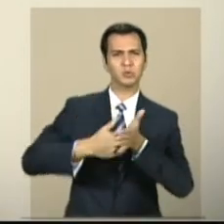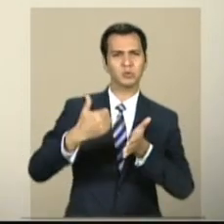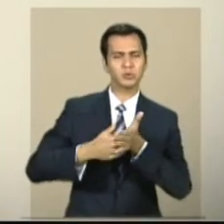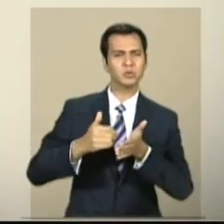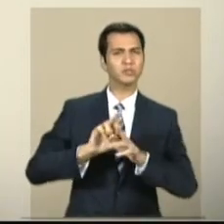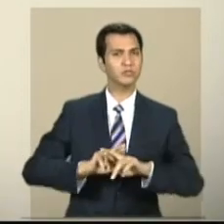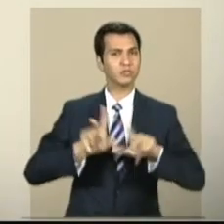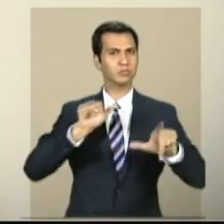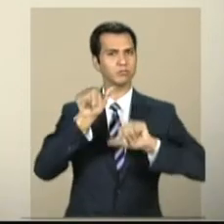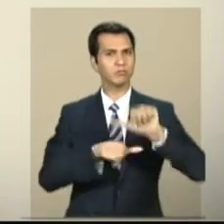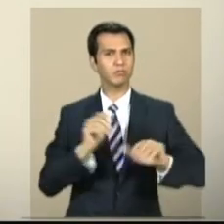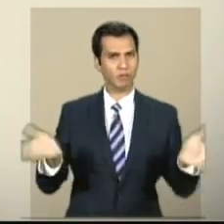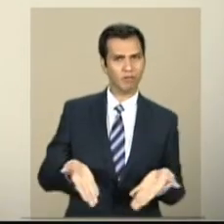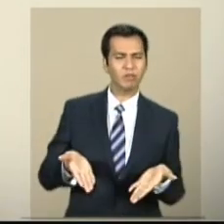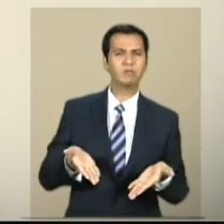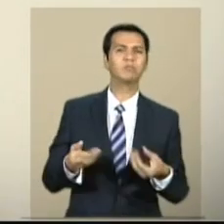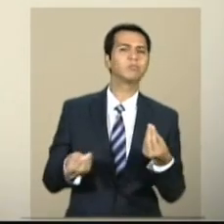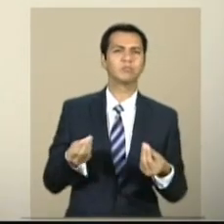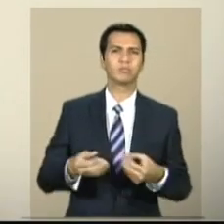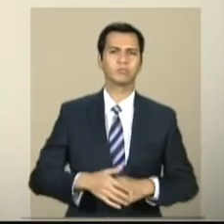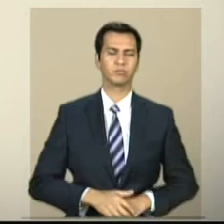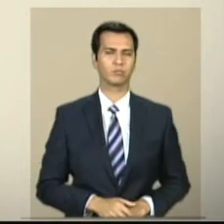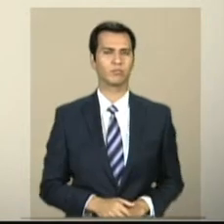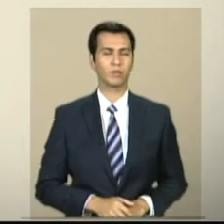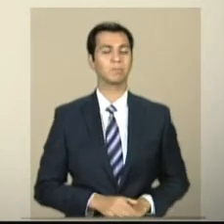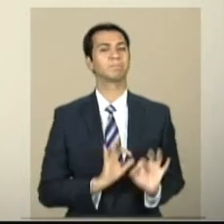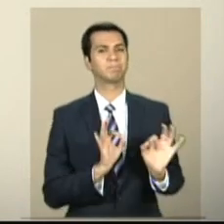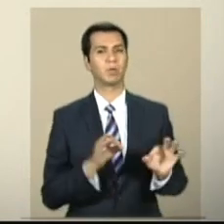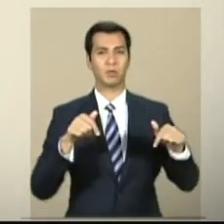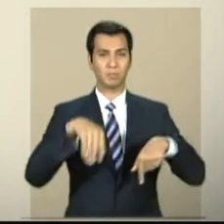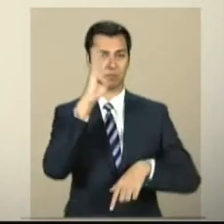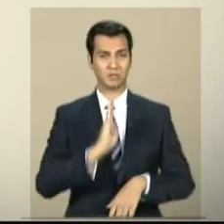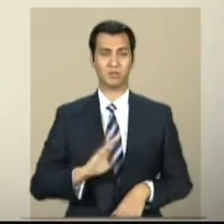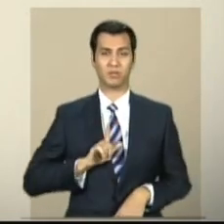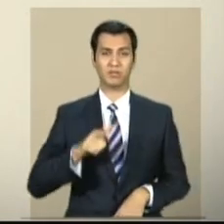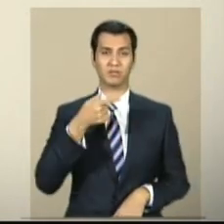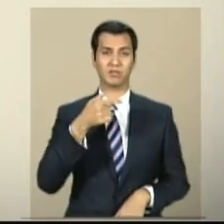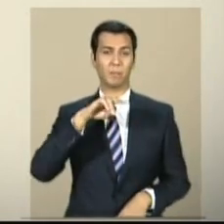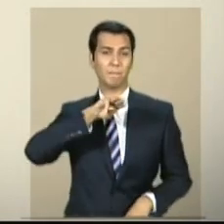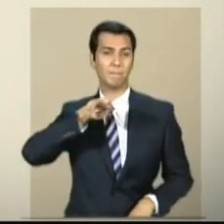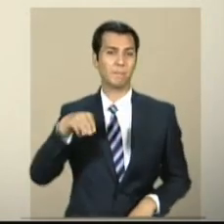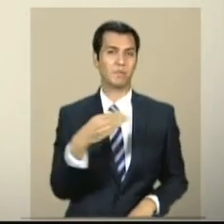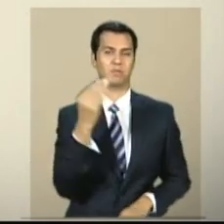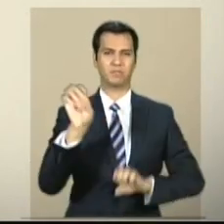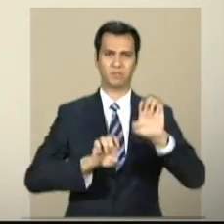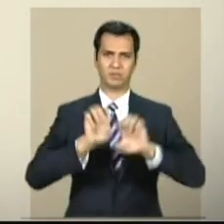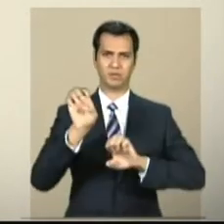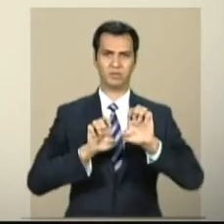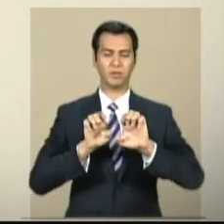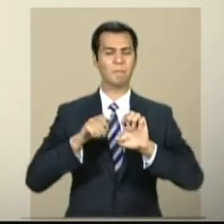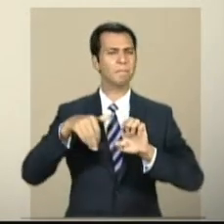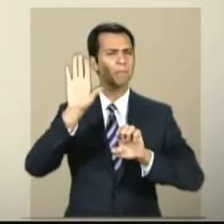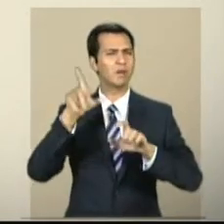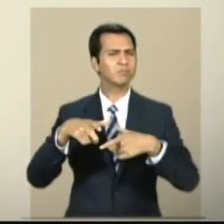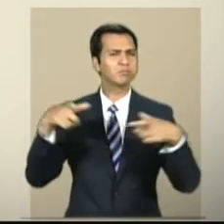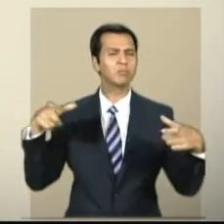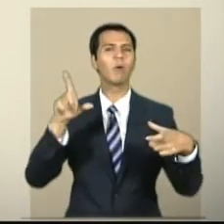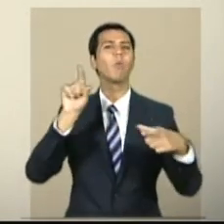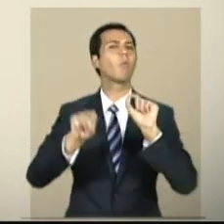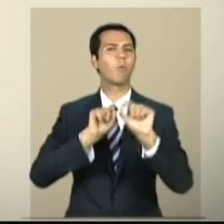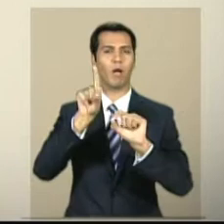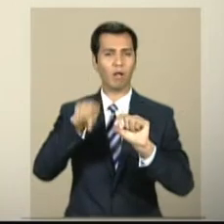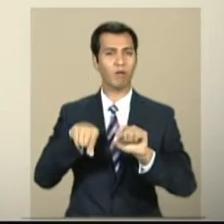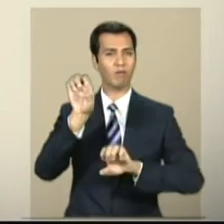possui 7 milhões de empresas. A maioria, 76%, é de pequenas empresas. Isso significa